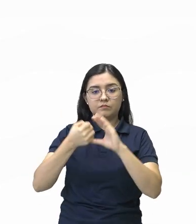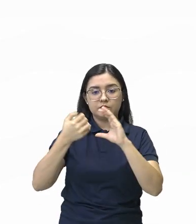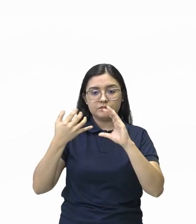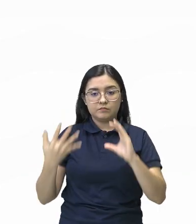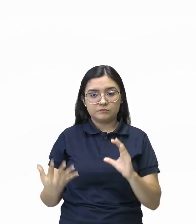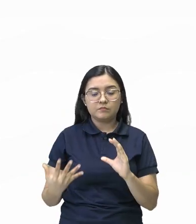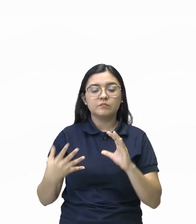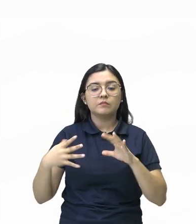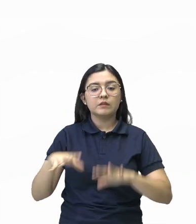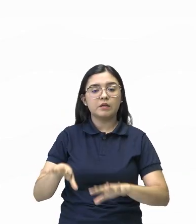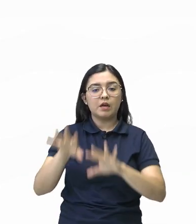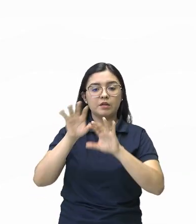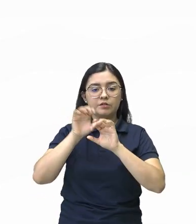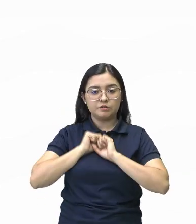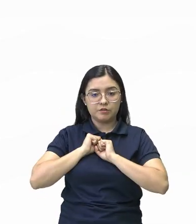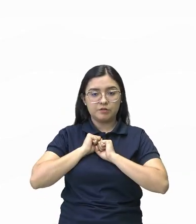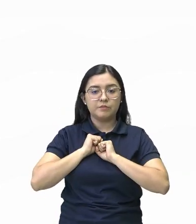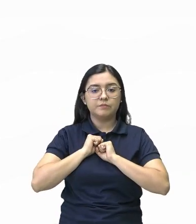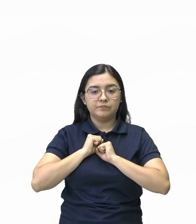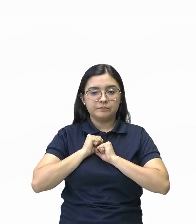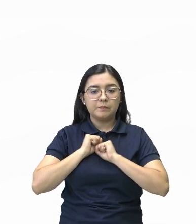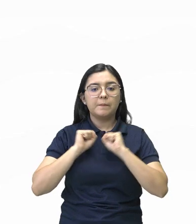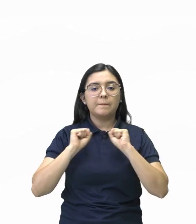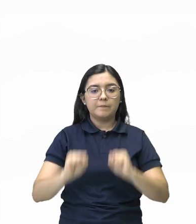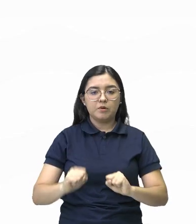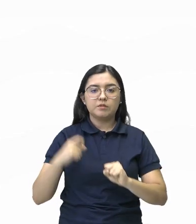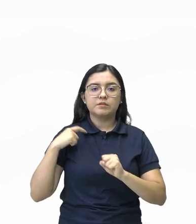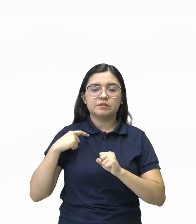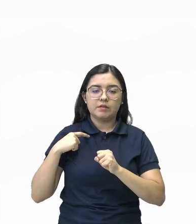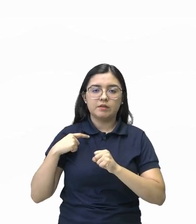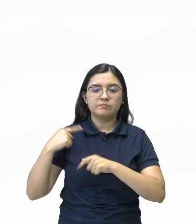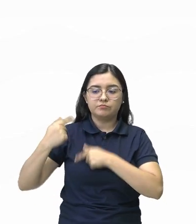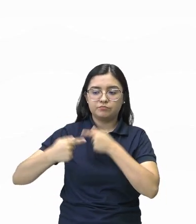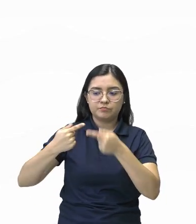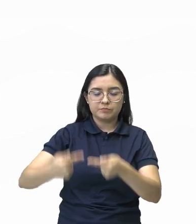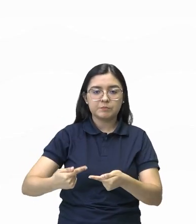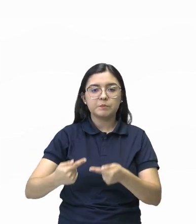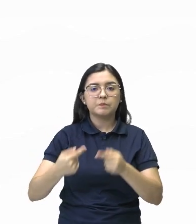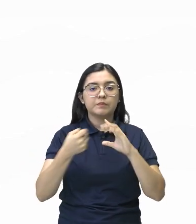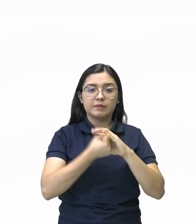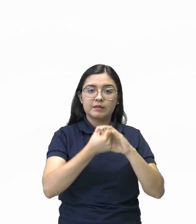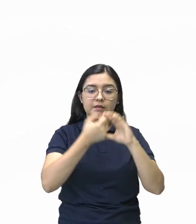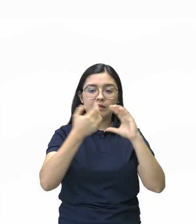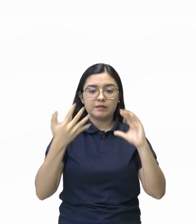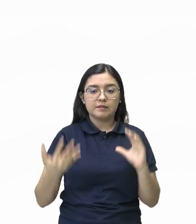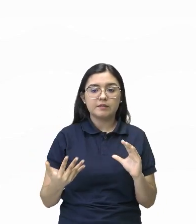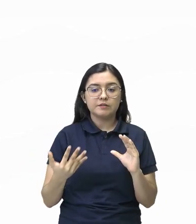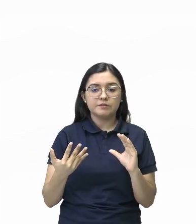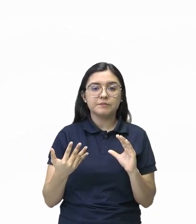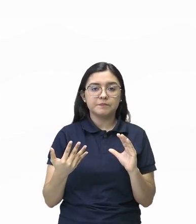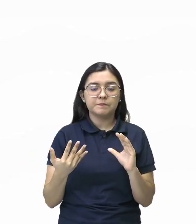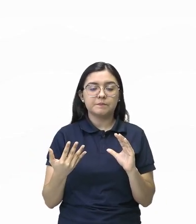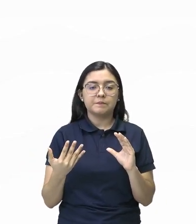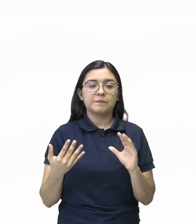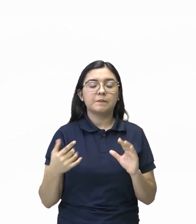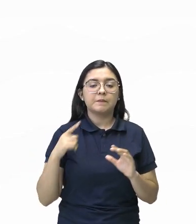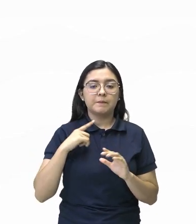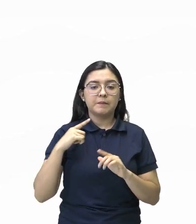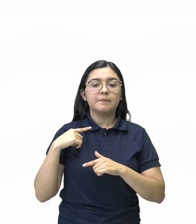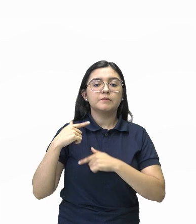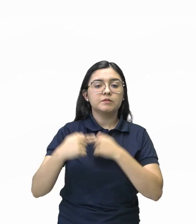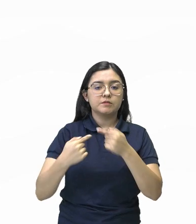características adquiridas, né, que podem ser herdadas, né, características adquiridas dentro do mesmo